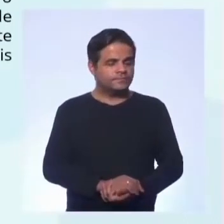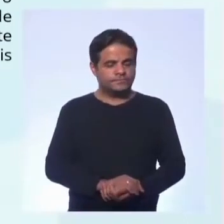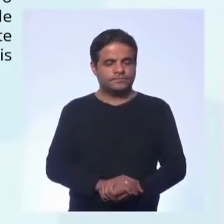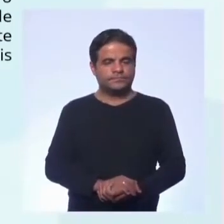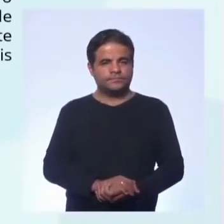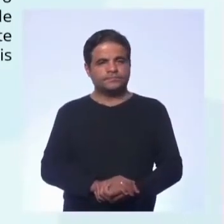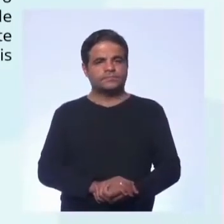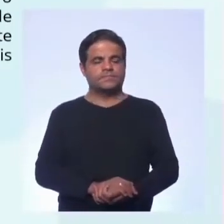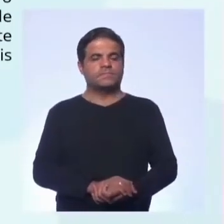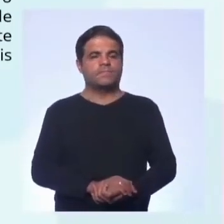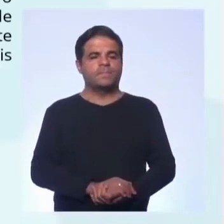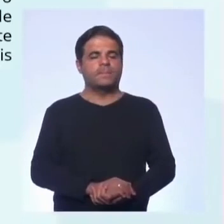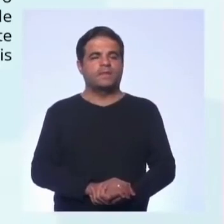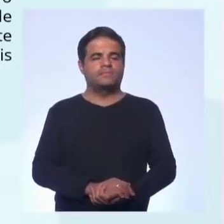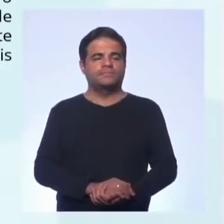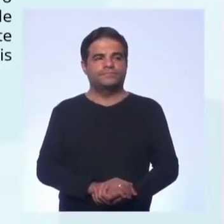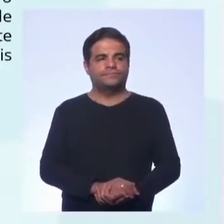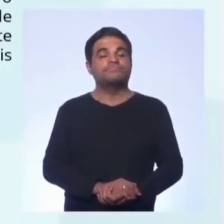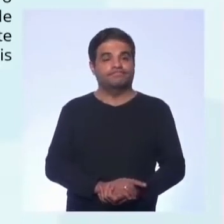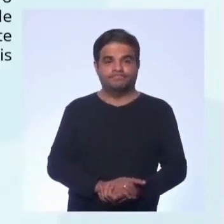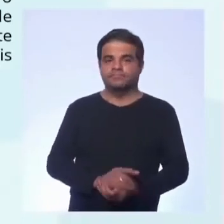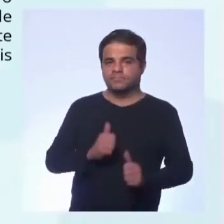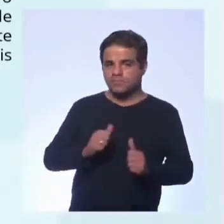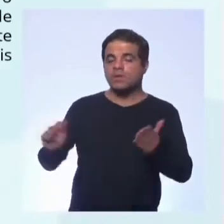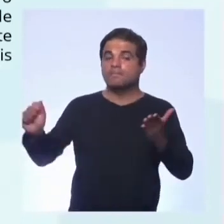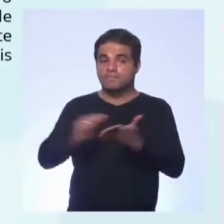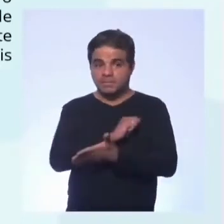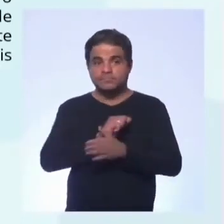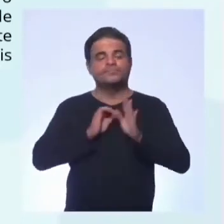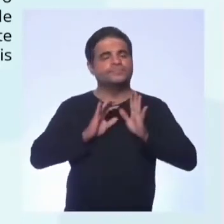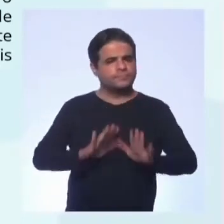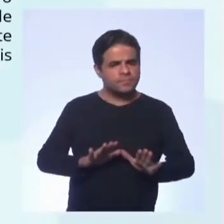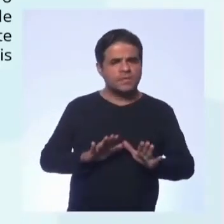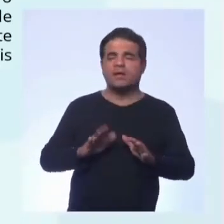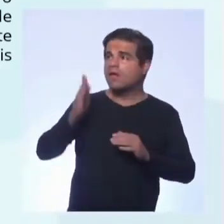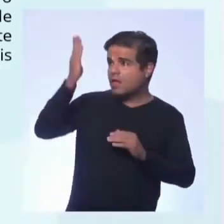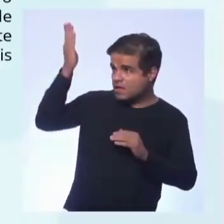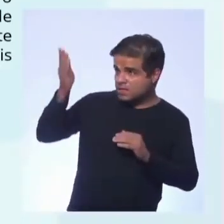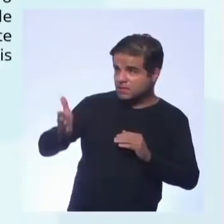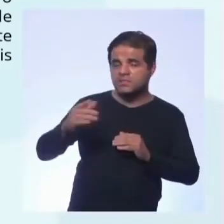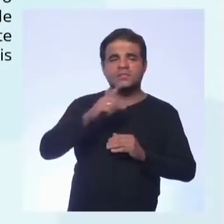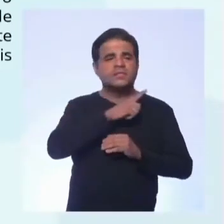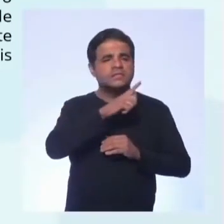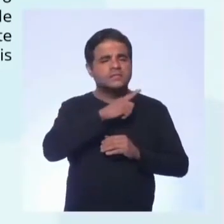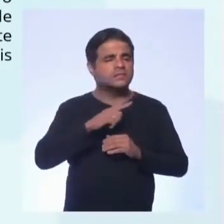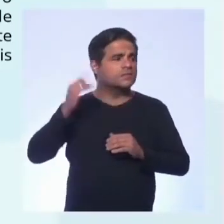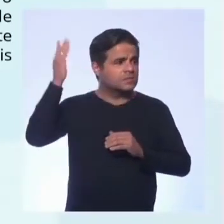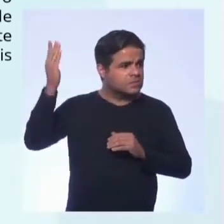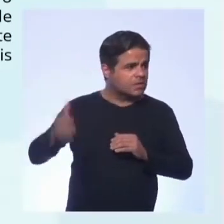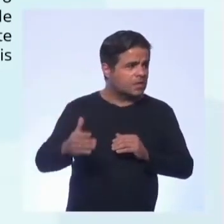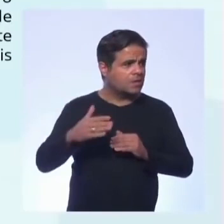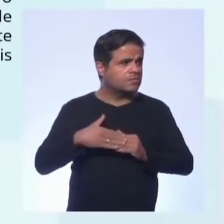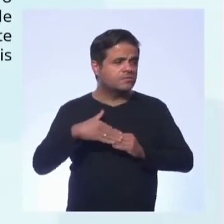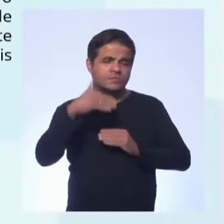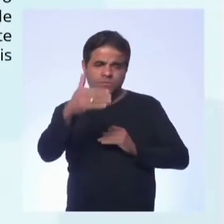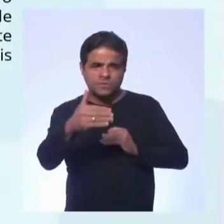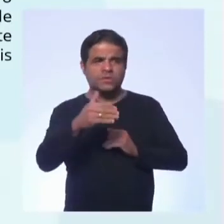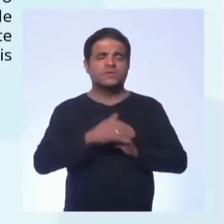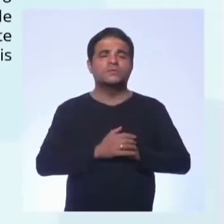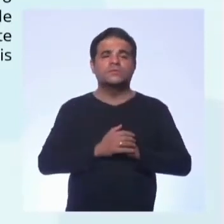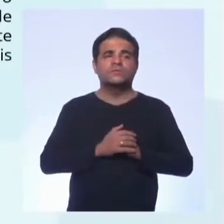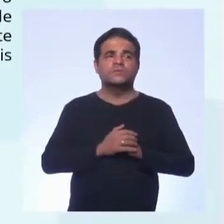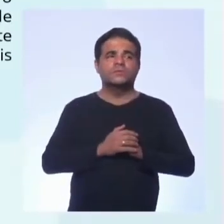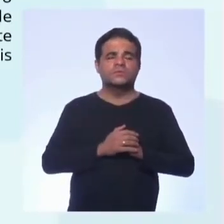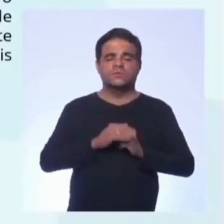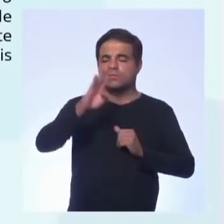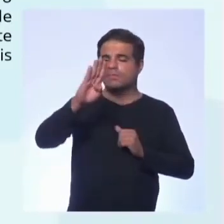Vamos ver. Apagamos. Vamos lá, galerinha. Essa região aqui, né, da